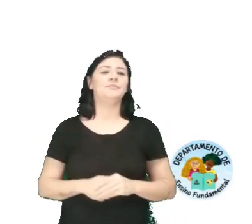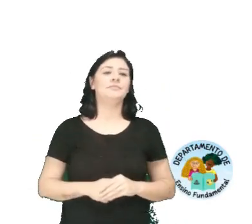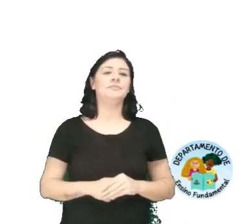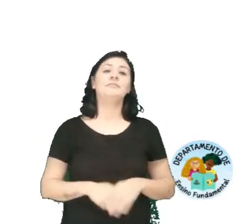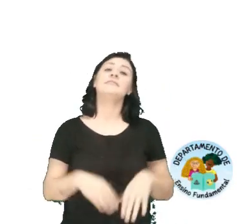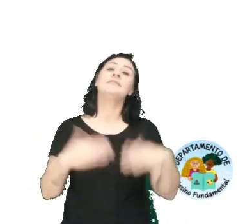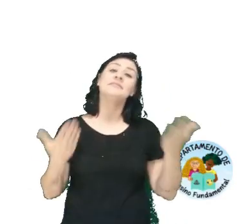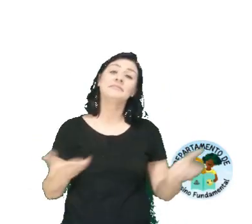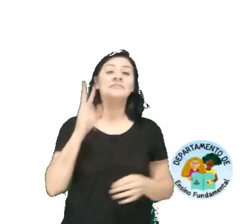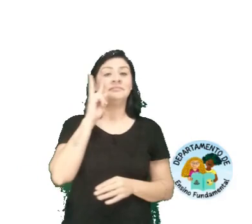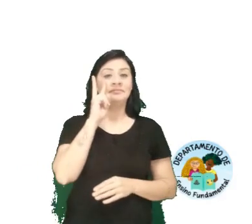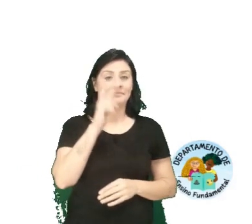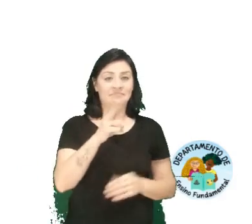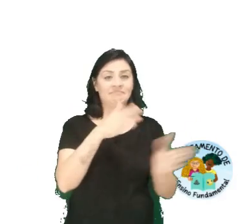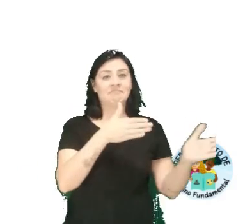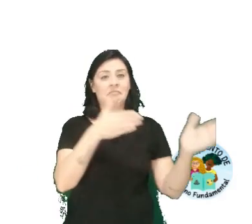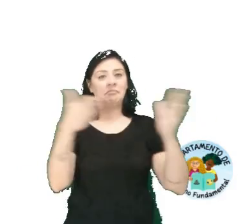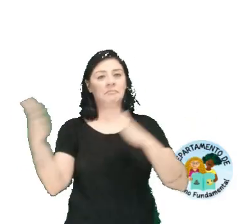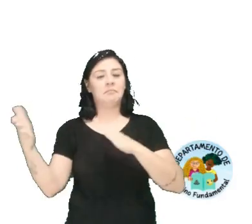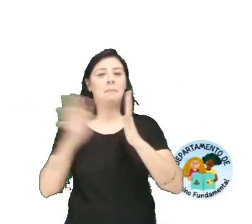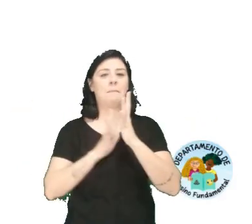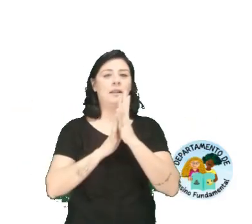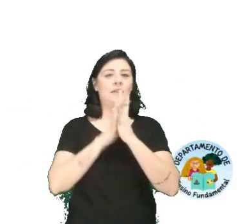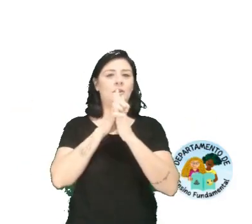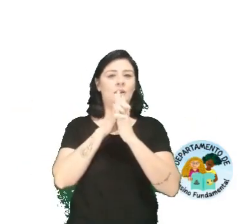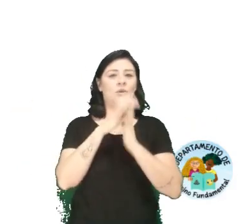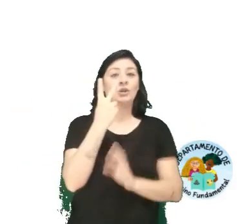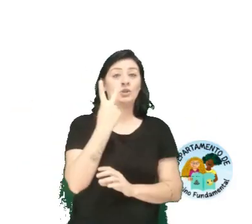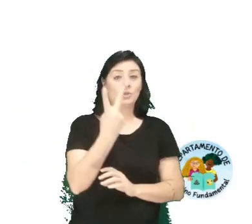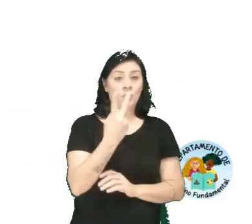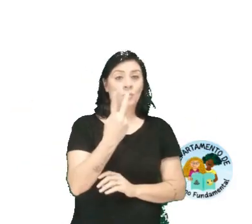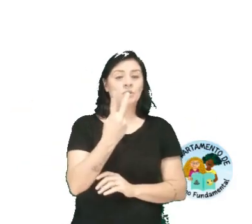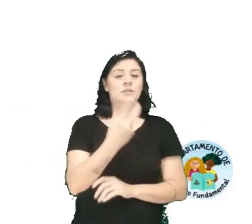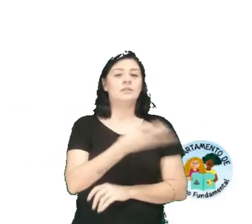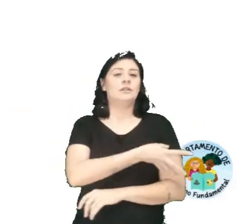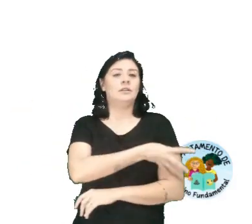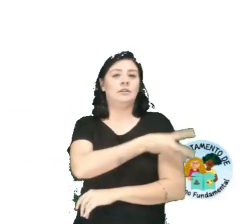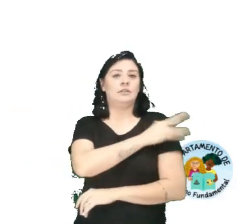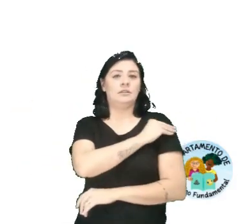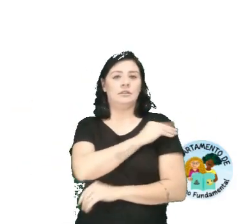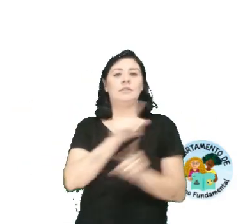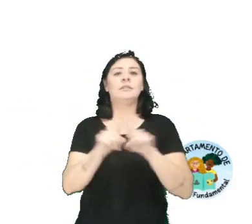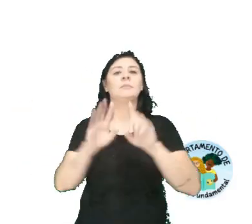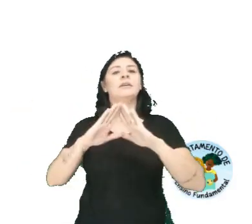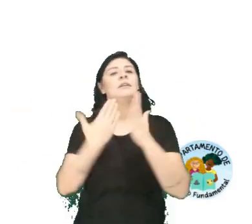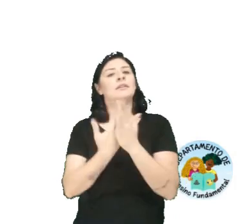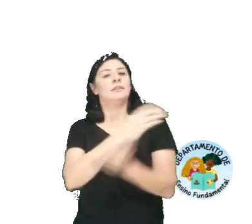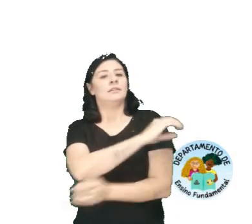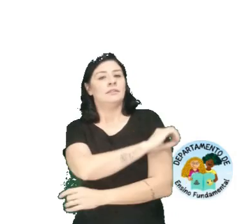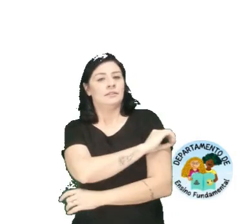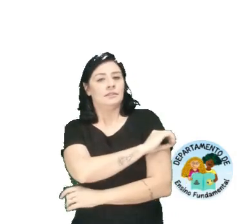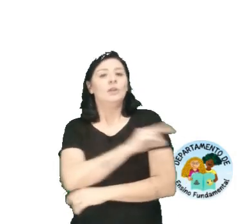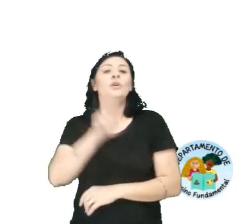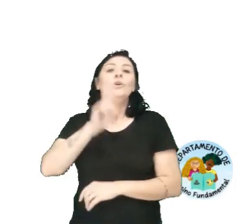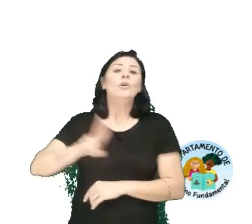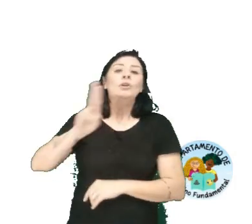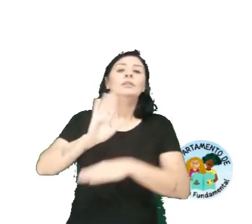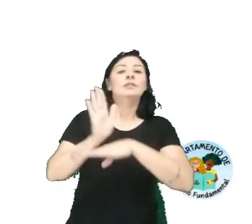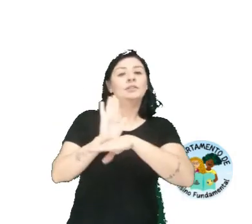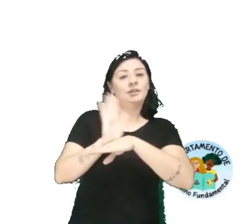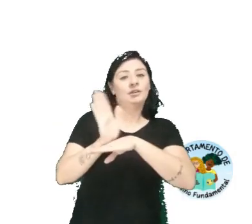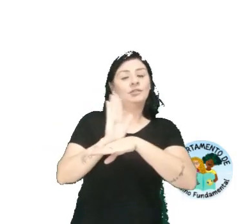Então, vocês acabaram, né, de ver 2 planos de aula, né, tanto na educação infantil como no ensino fundamental, utilizando os vídeos do